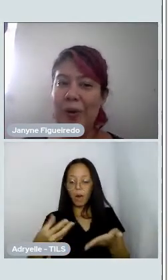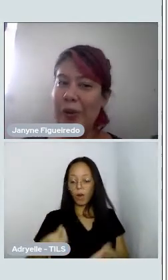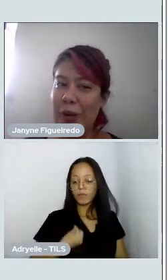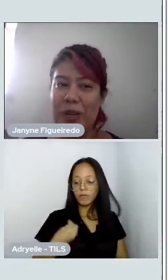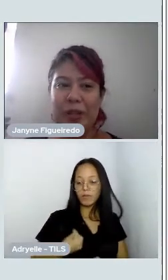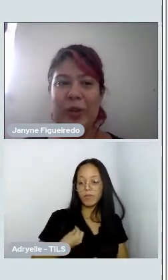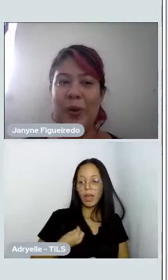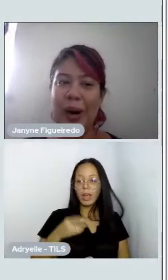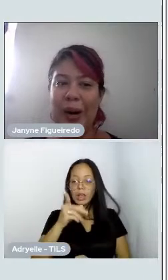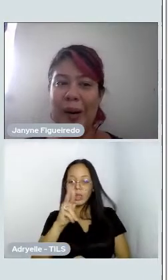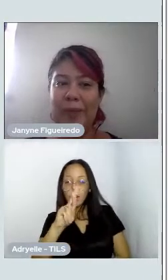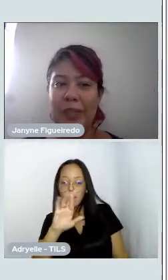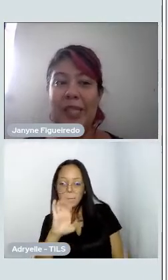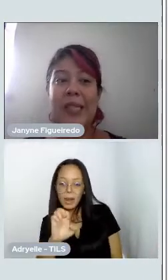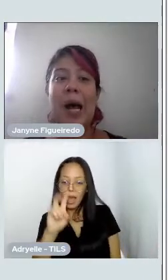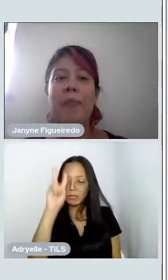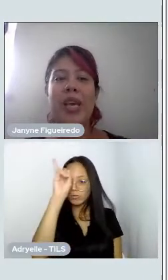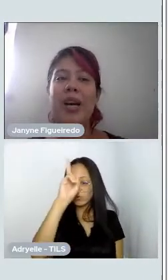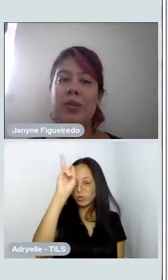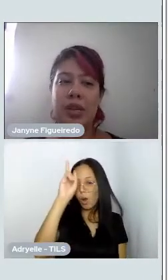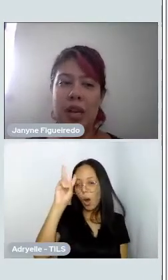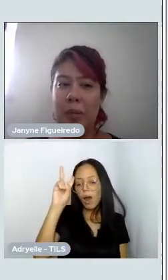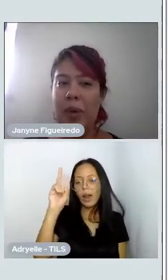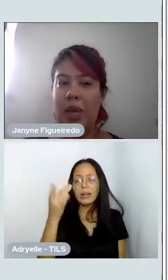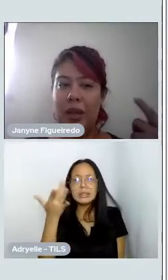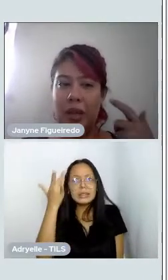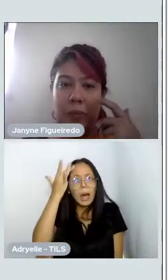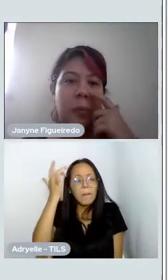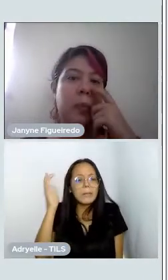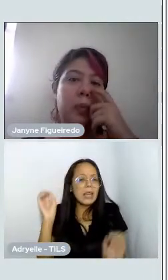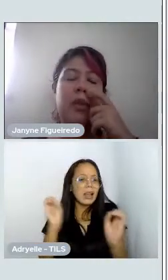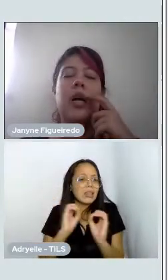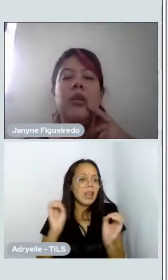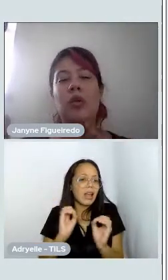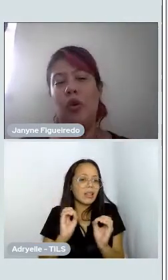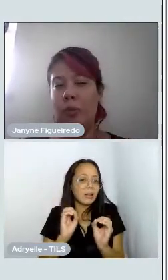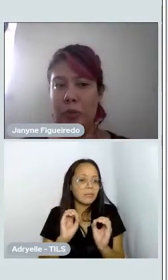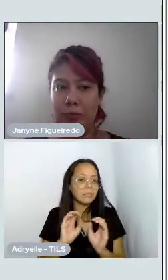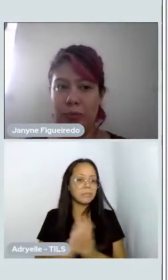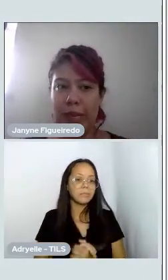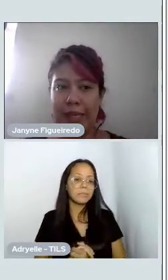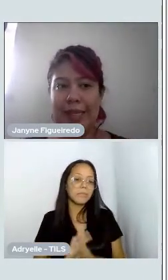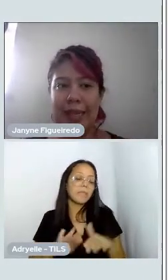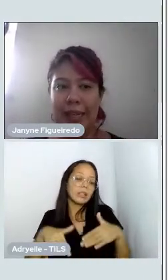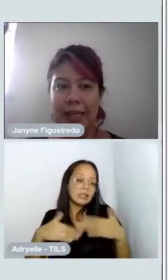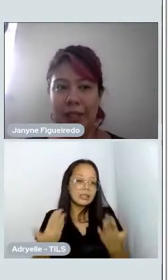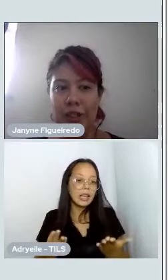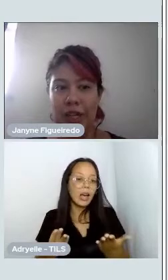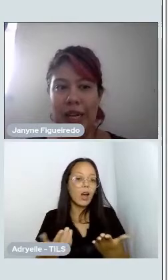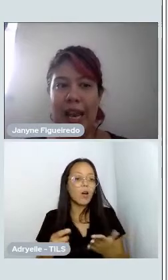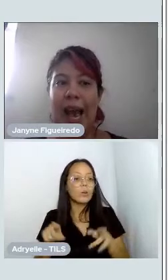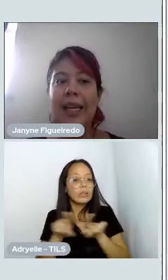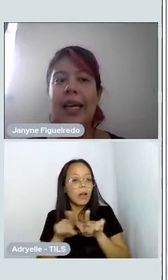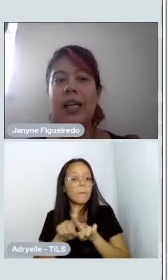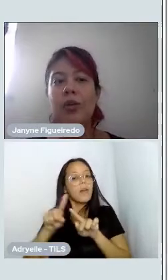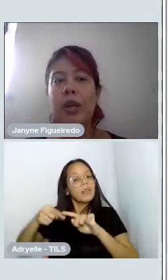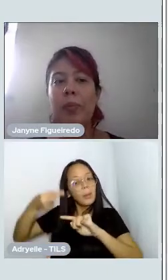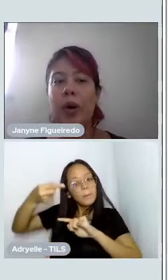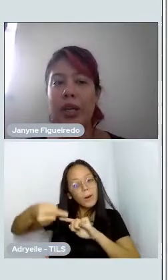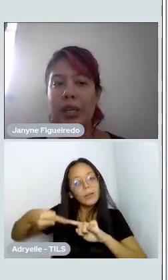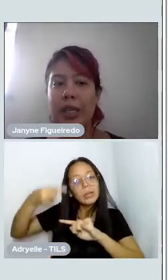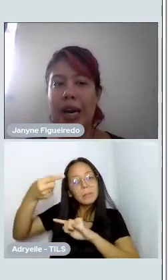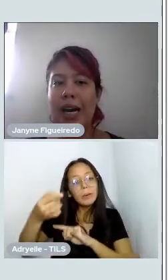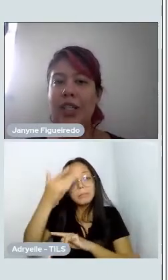Não era algo que a pessoa sabia conscientemente. tanto como nas seguintes. A